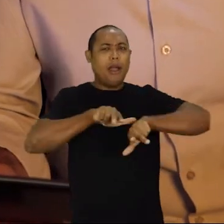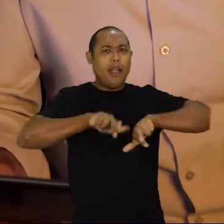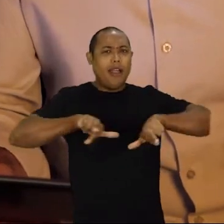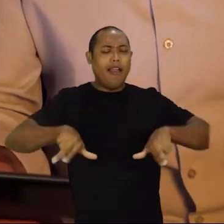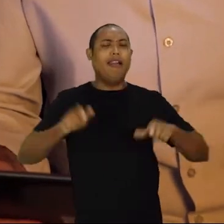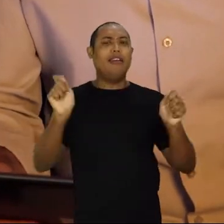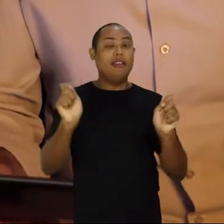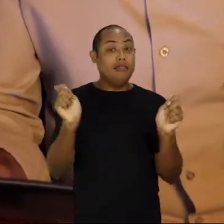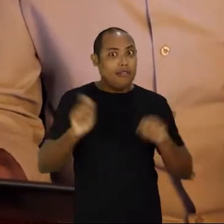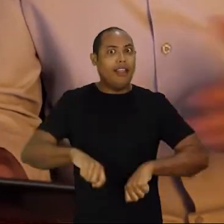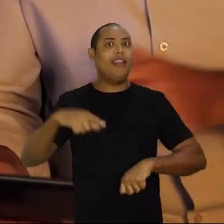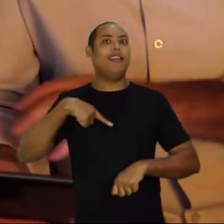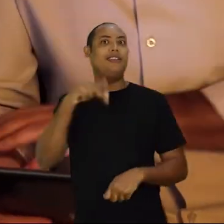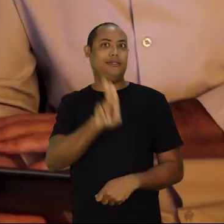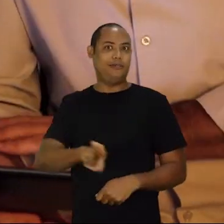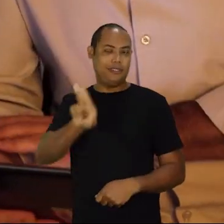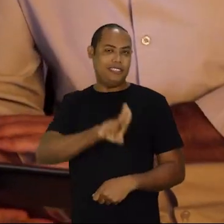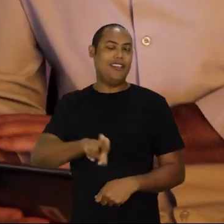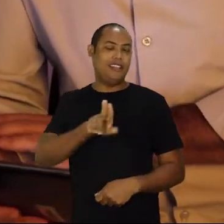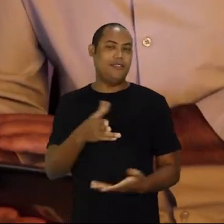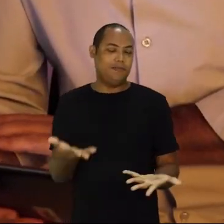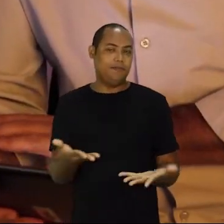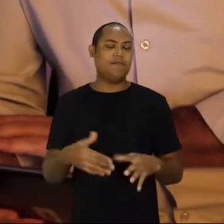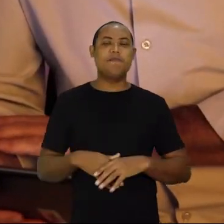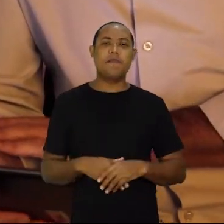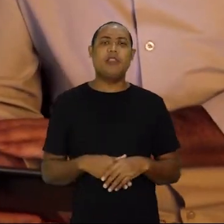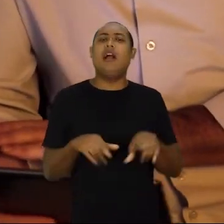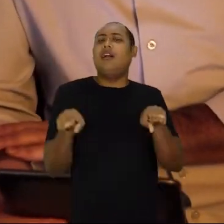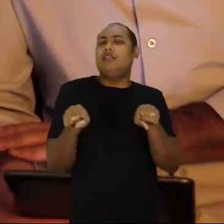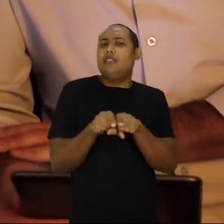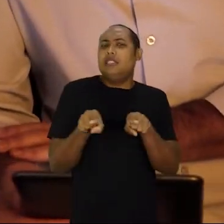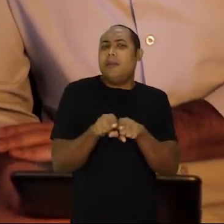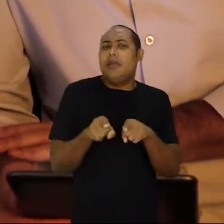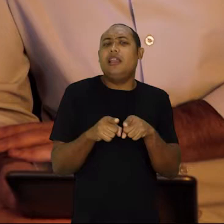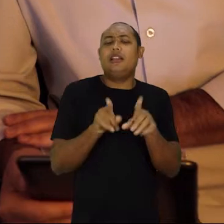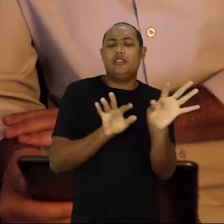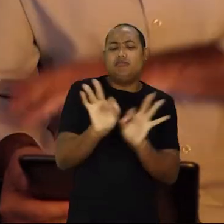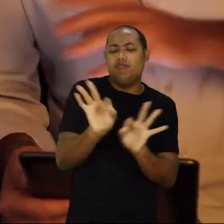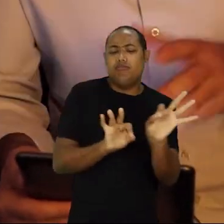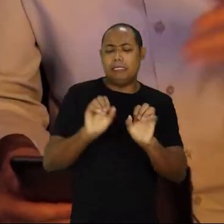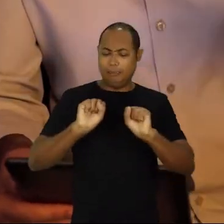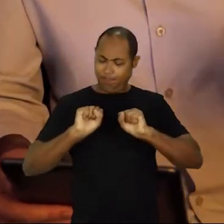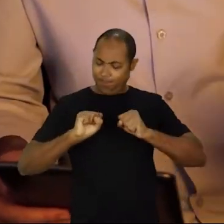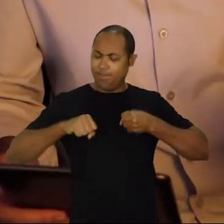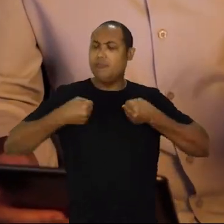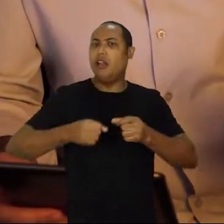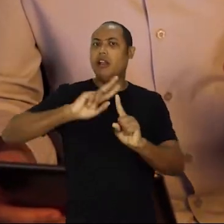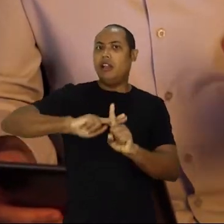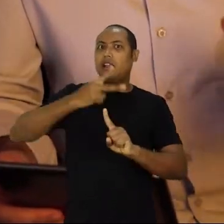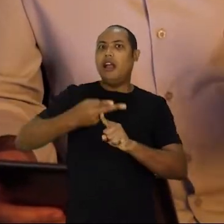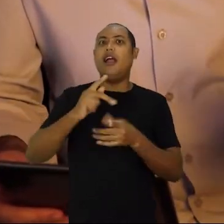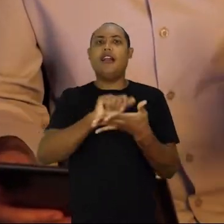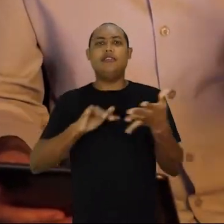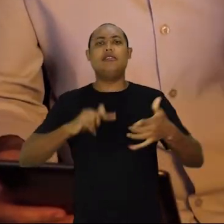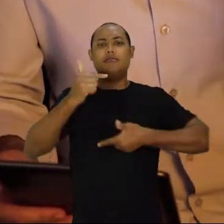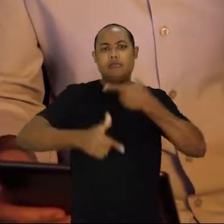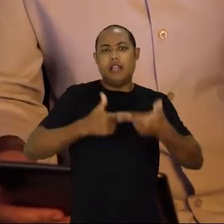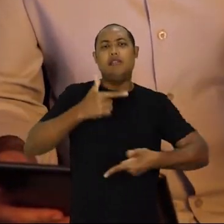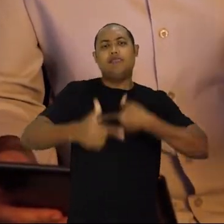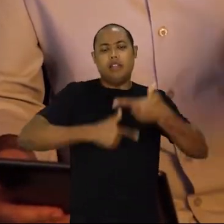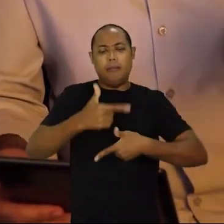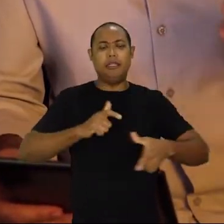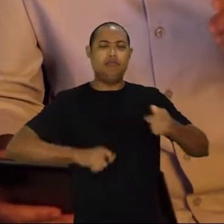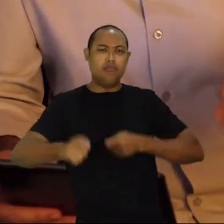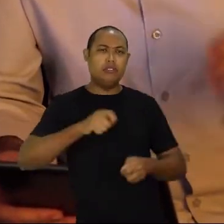ações realizadas pela nossa universidade. E fizemos esse esforço, portanto, para manter as